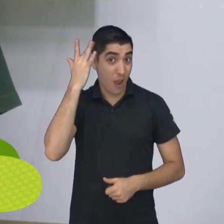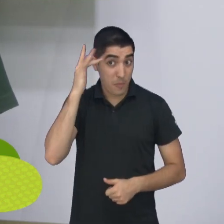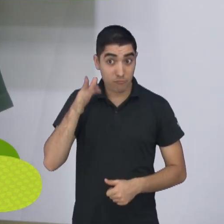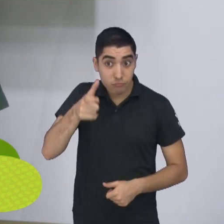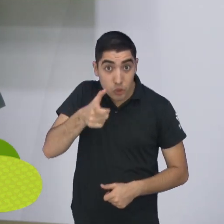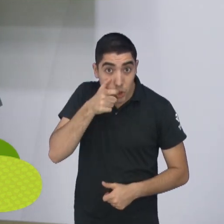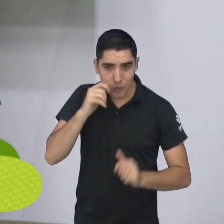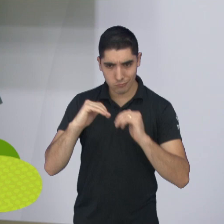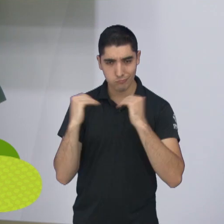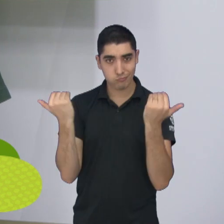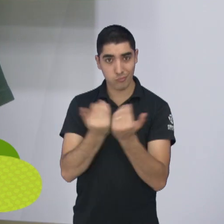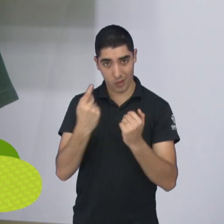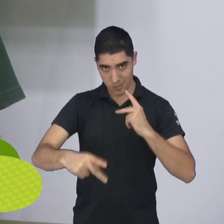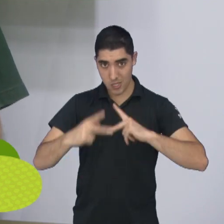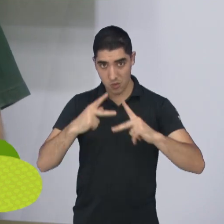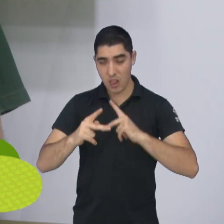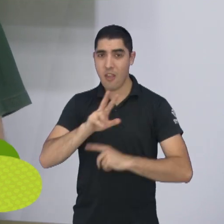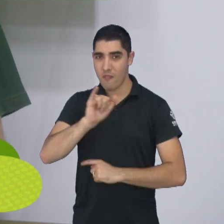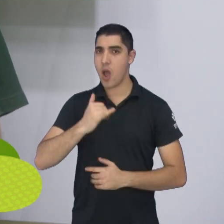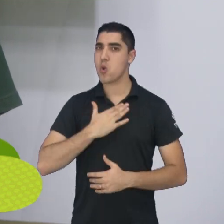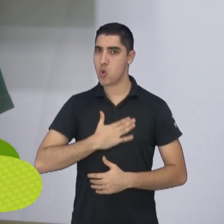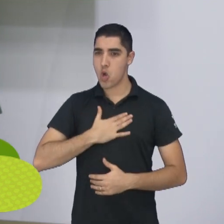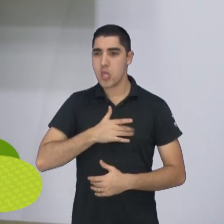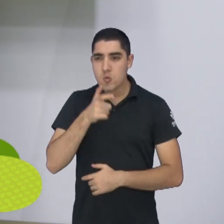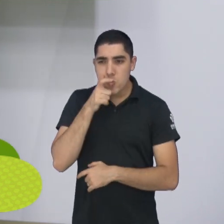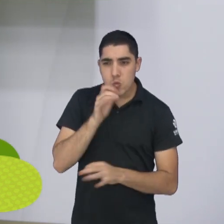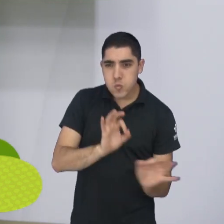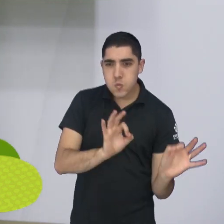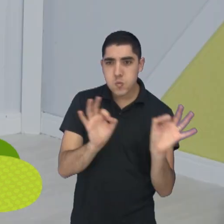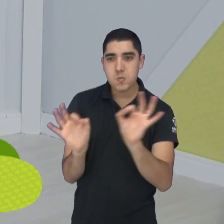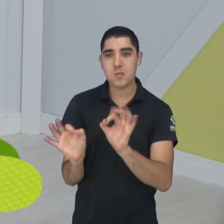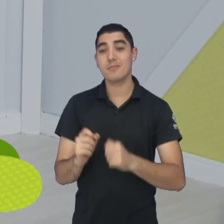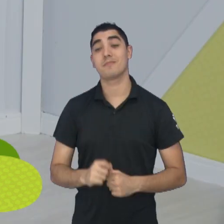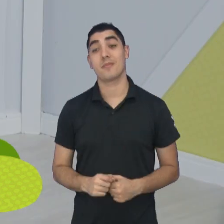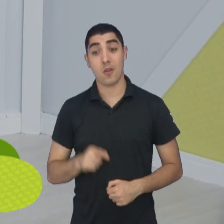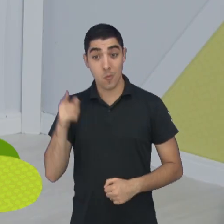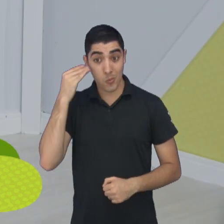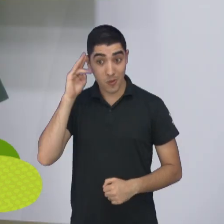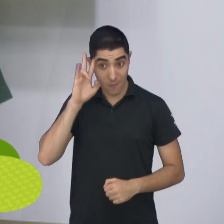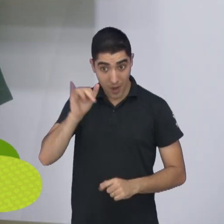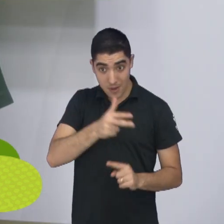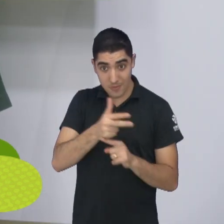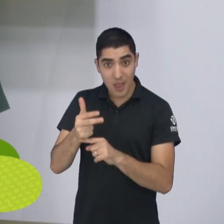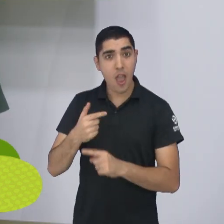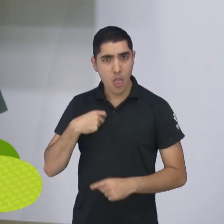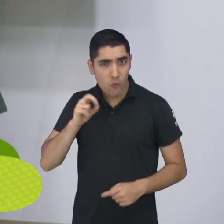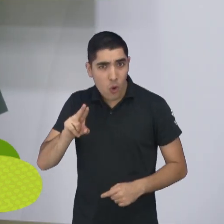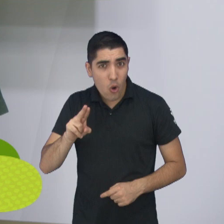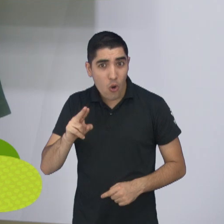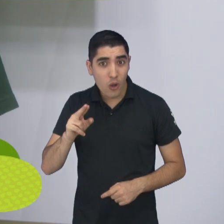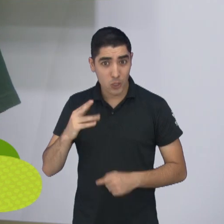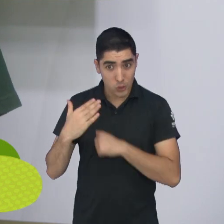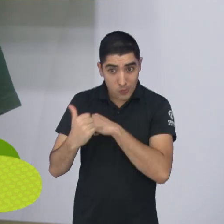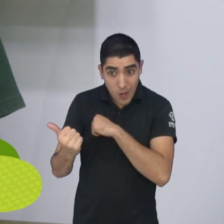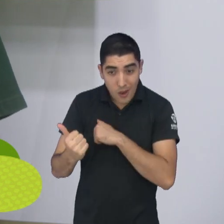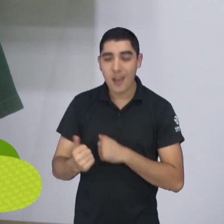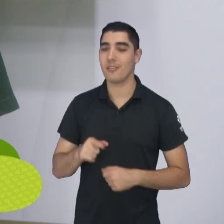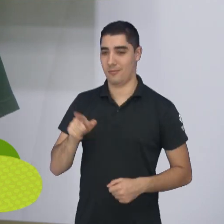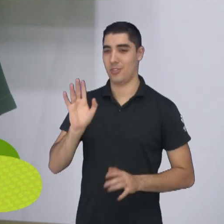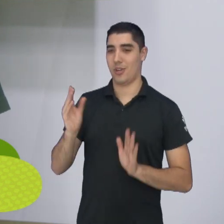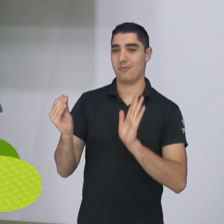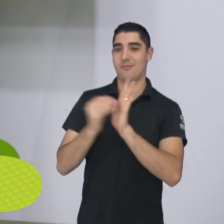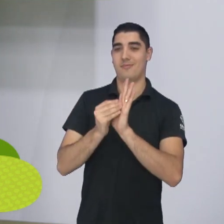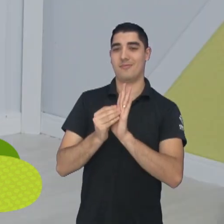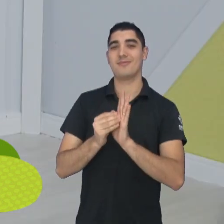no ginásio Lineu de Moura, vai ver com certeza um bom jogo. Você vai lá, né, Brunão? Vou? Tô escalado? Tá escalado. Tô escalado.